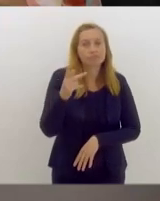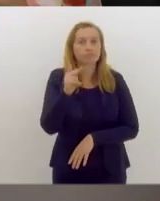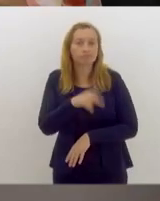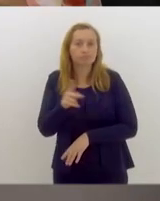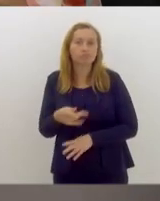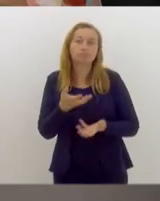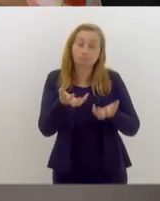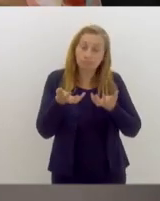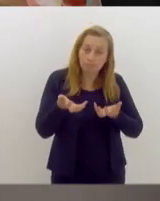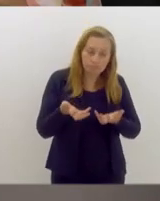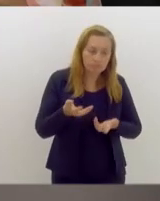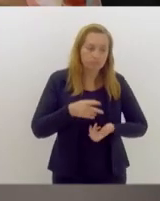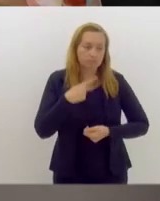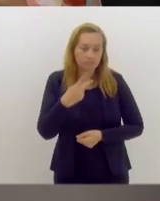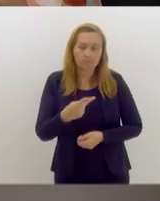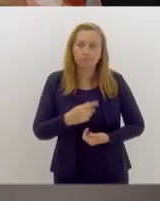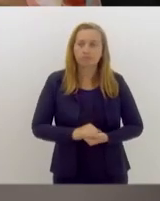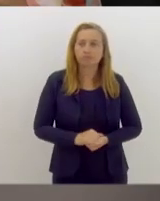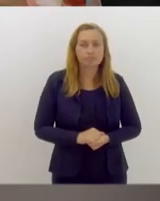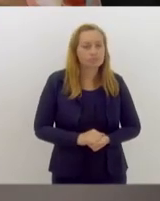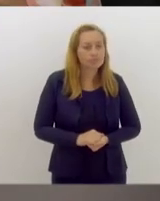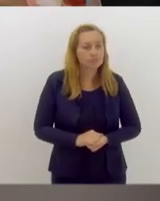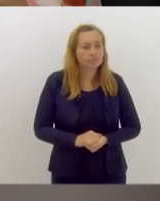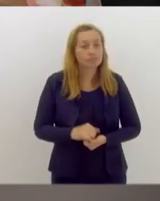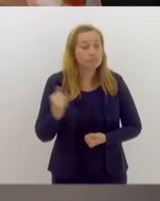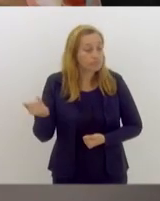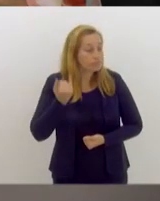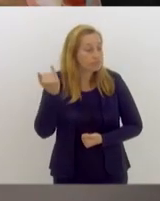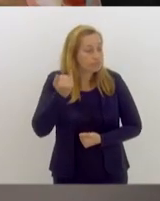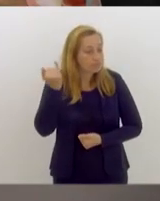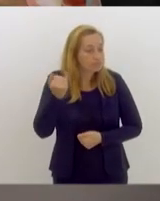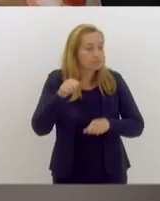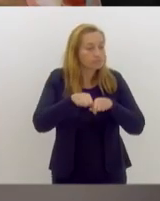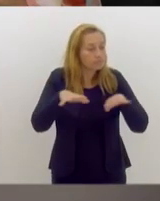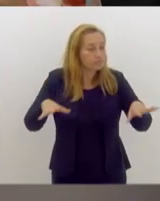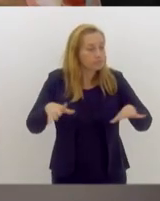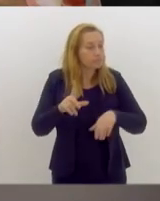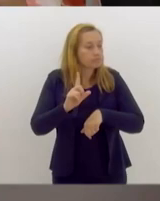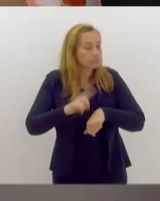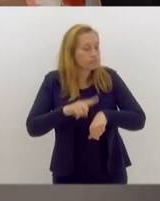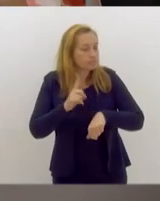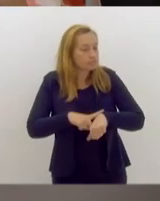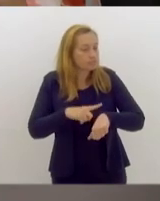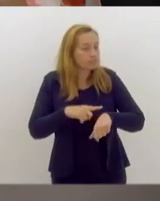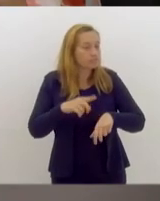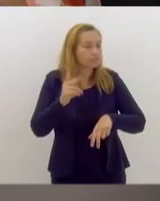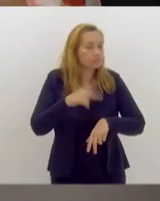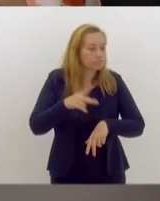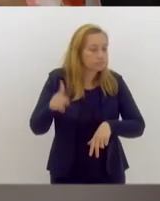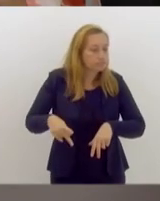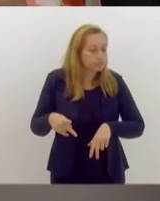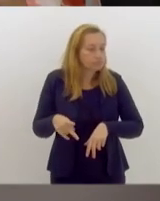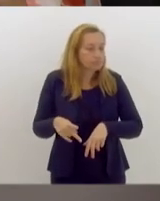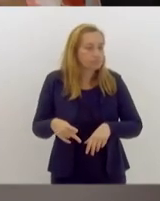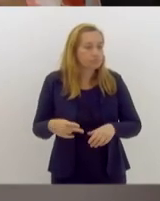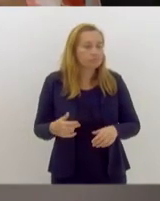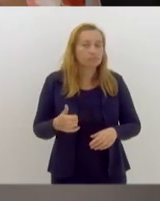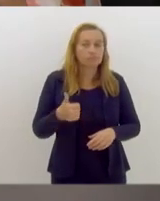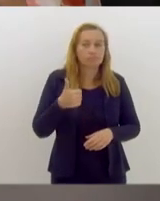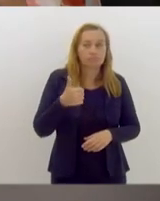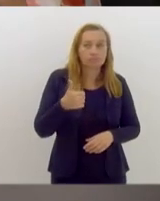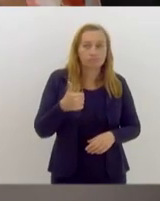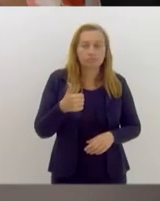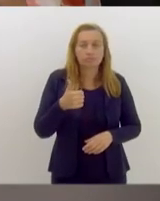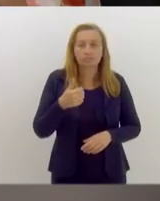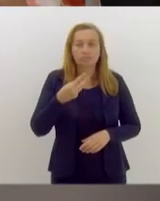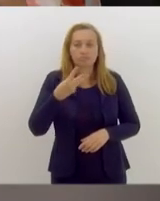quero ressaltar a importância da ampliação da carga horária dos professores docentes de 18 horas para 30 horas, que é